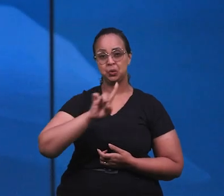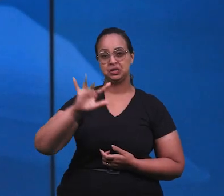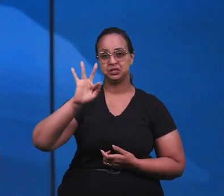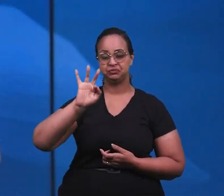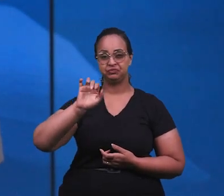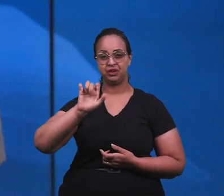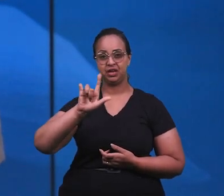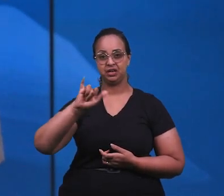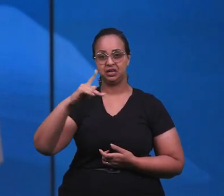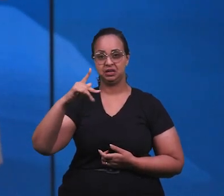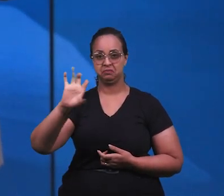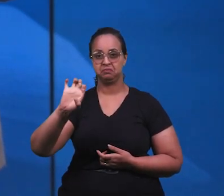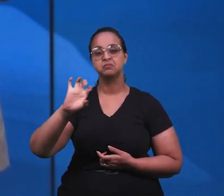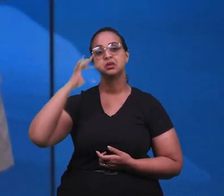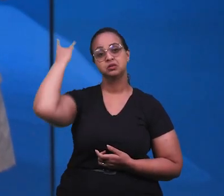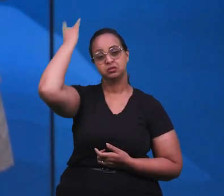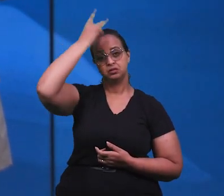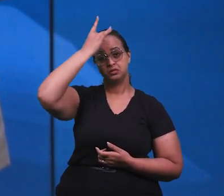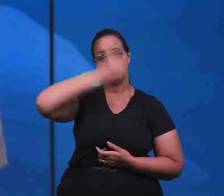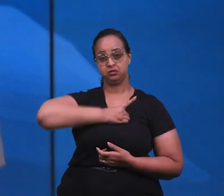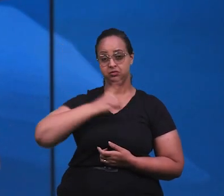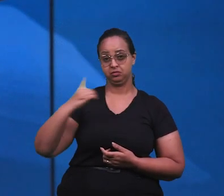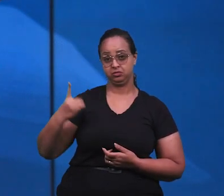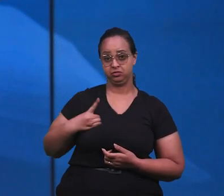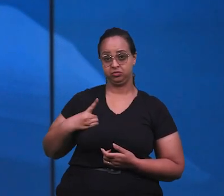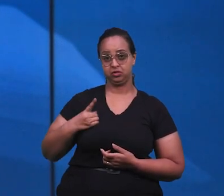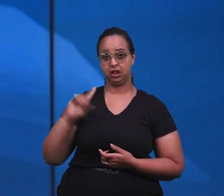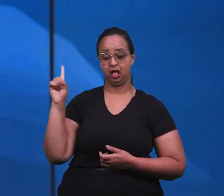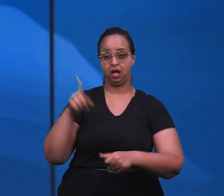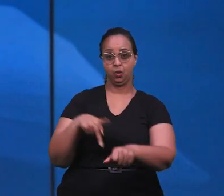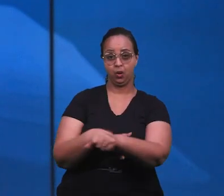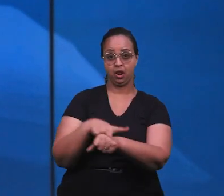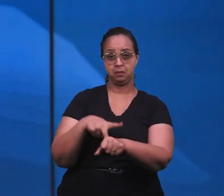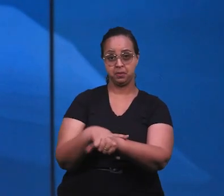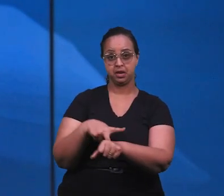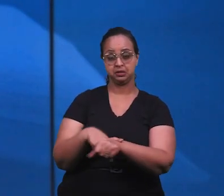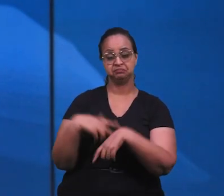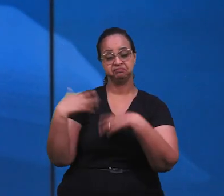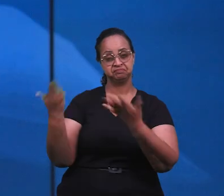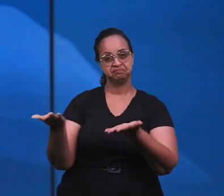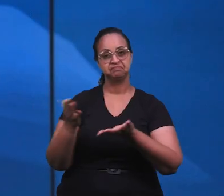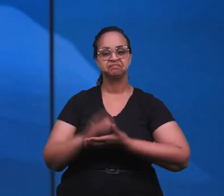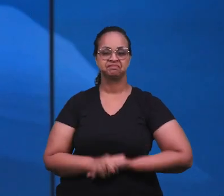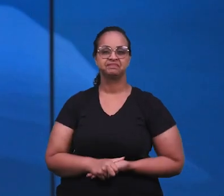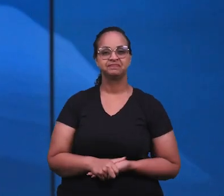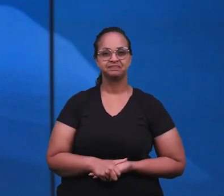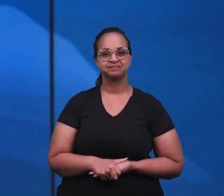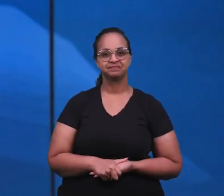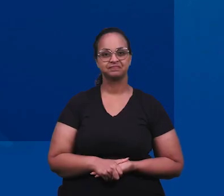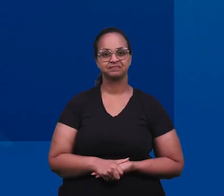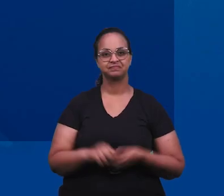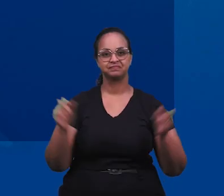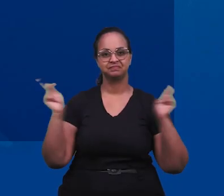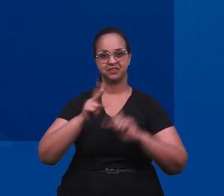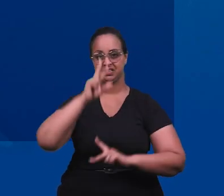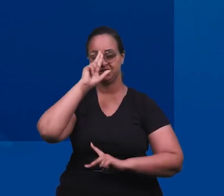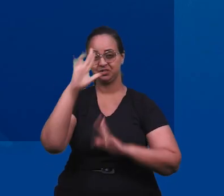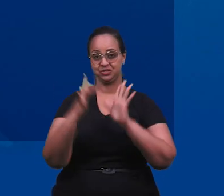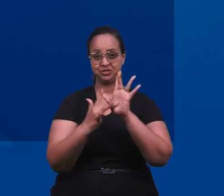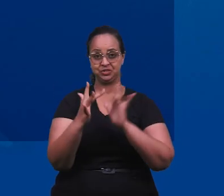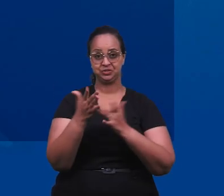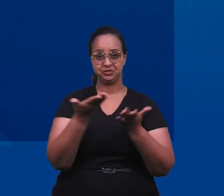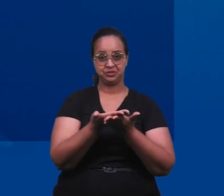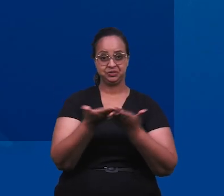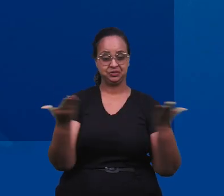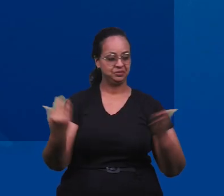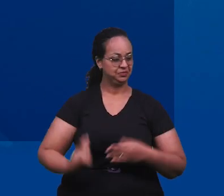Felipe, ele é do estado do Espírito Santo, é diácono de uma igreja nossa em Guarapari. Luiz Felipe, sua vez agora, a paz do Senhor. Olá, irmãos, a paz do